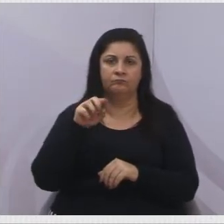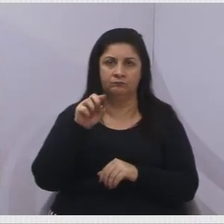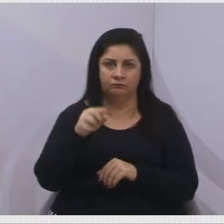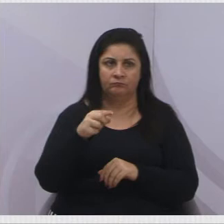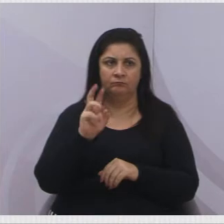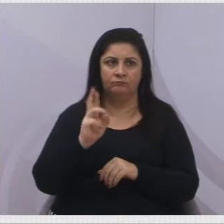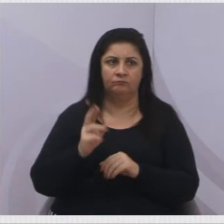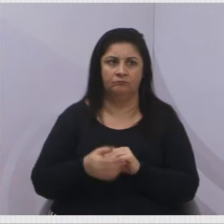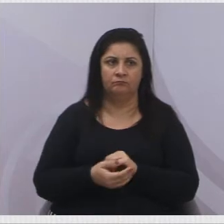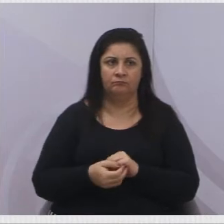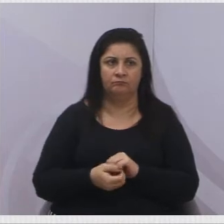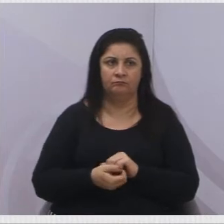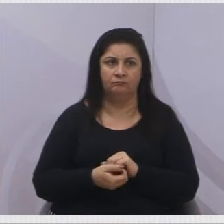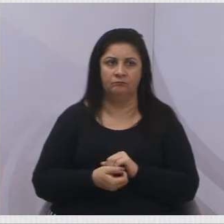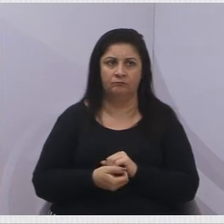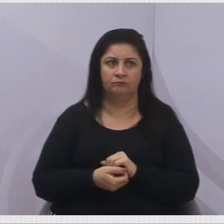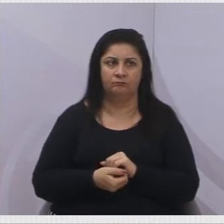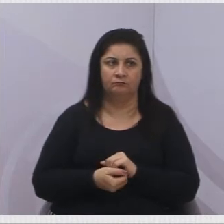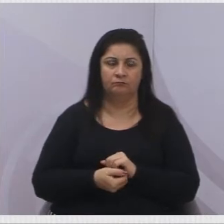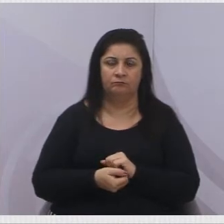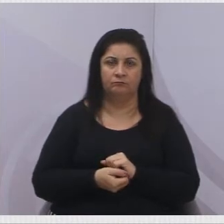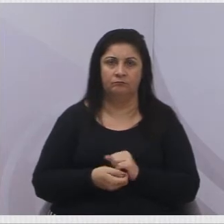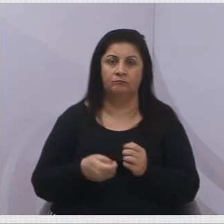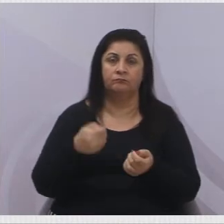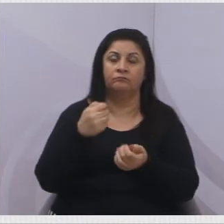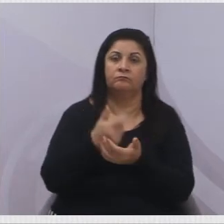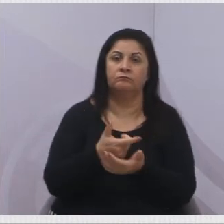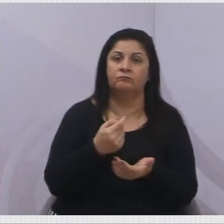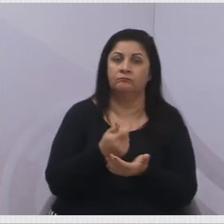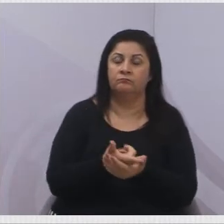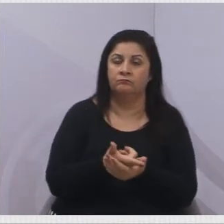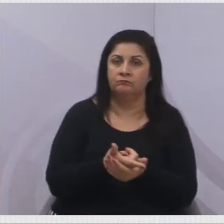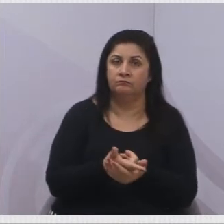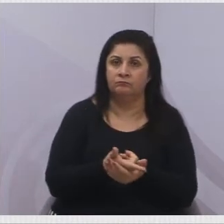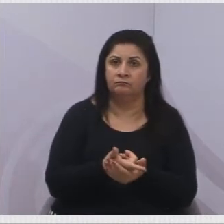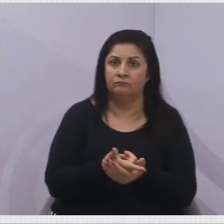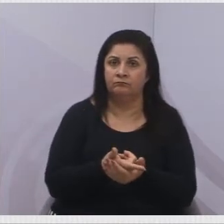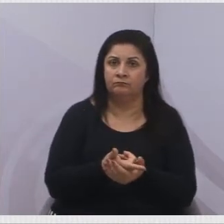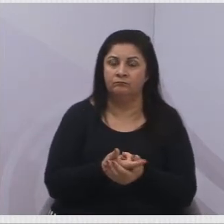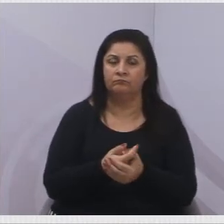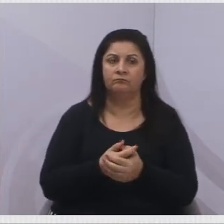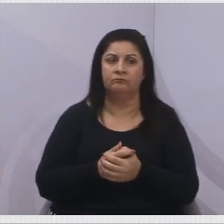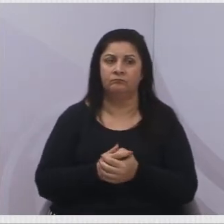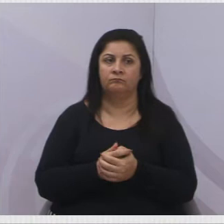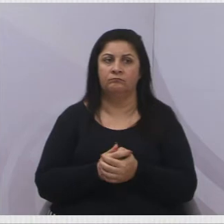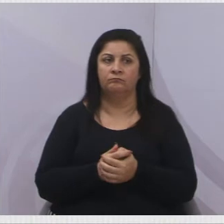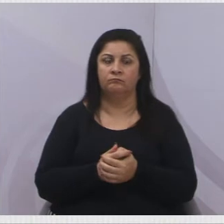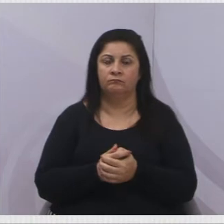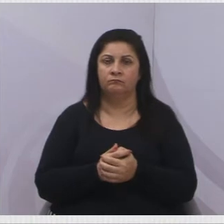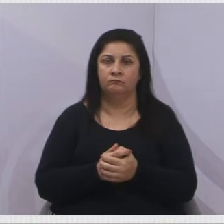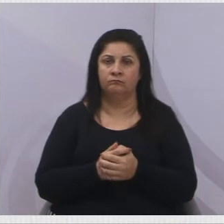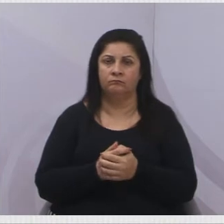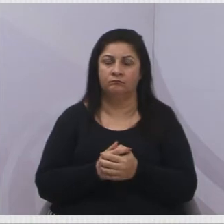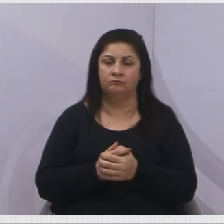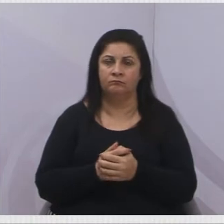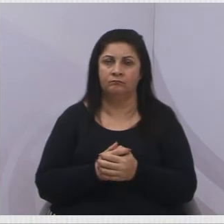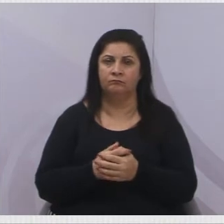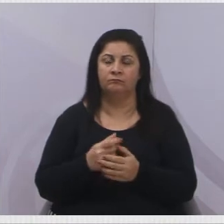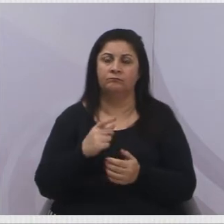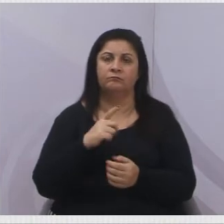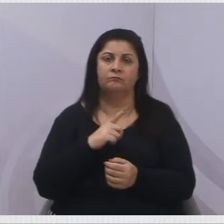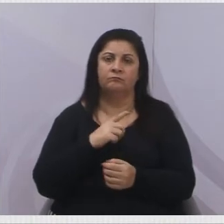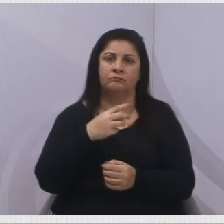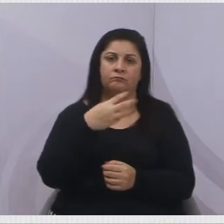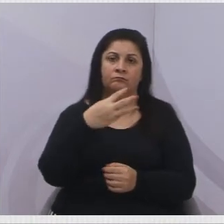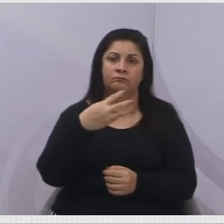62.300.387. Das despesas correntes para custeio de recurso vinculado, nós tivemos R$